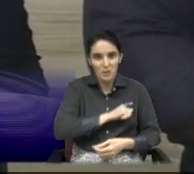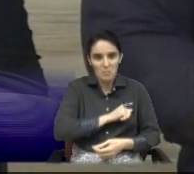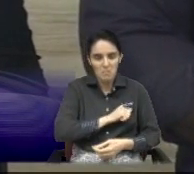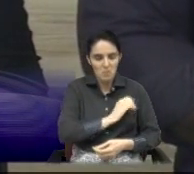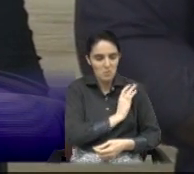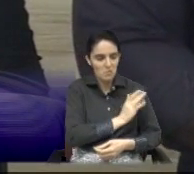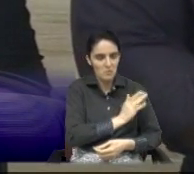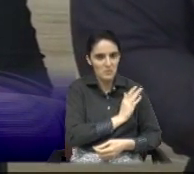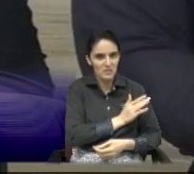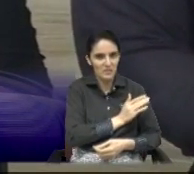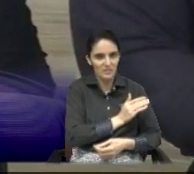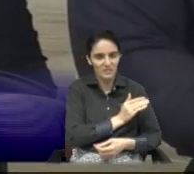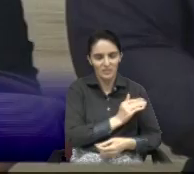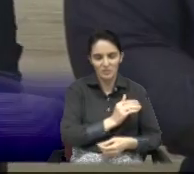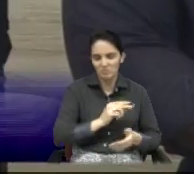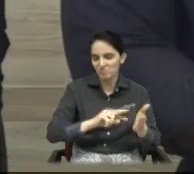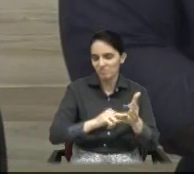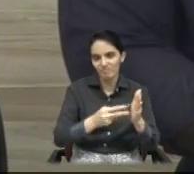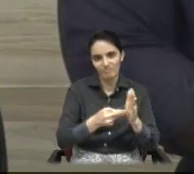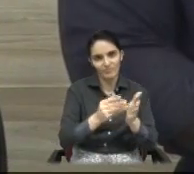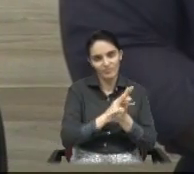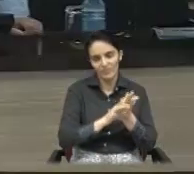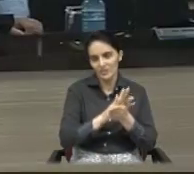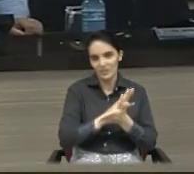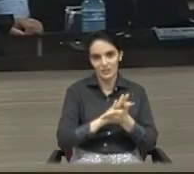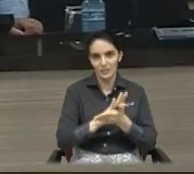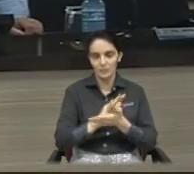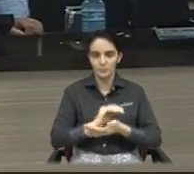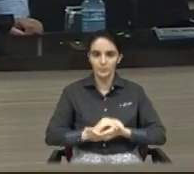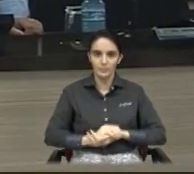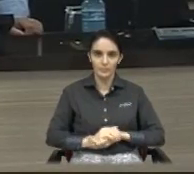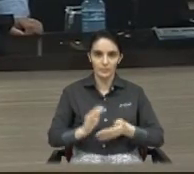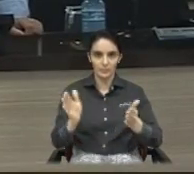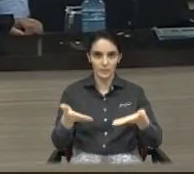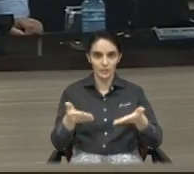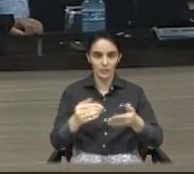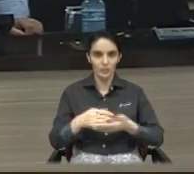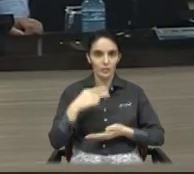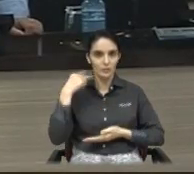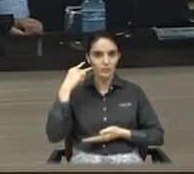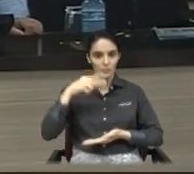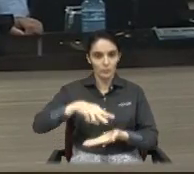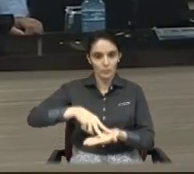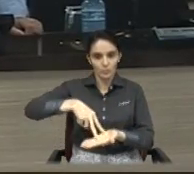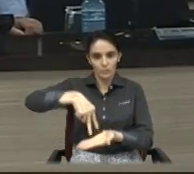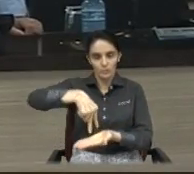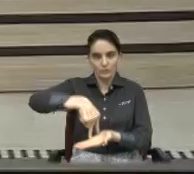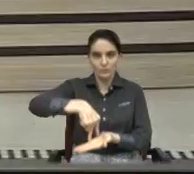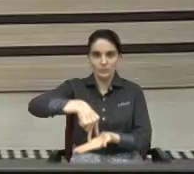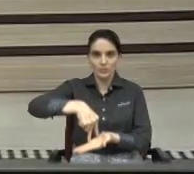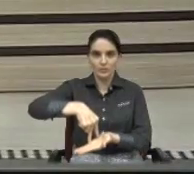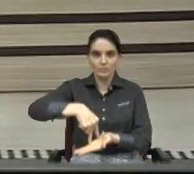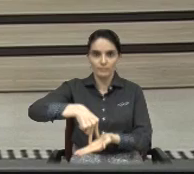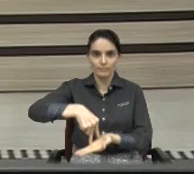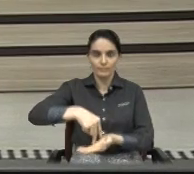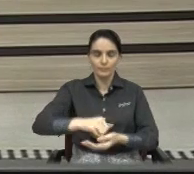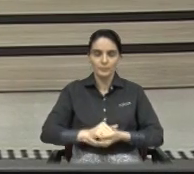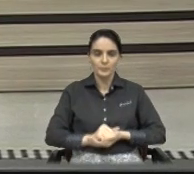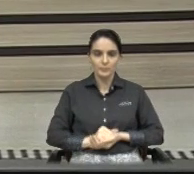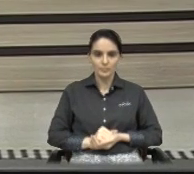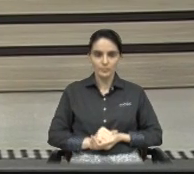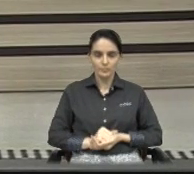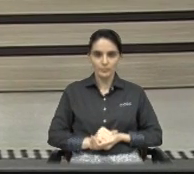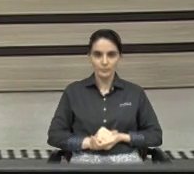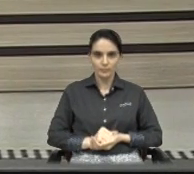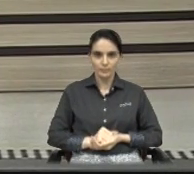caridade, nada seria. Peço aos senhores vereadores que permaneçam de pé, em sinal de respeito. Ouviremos agora a execução